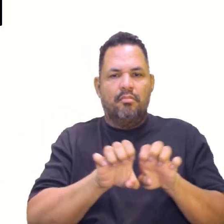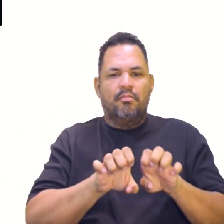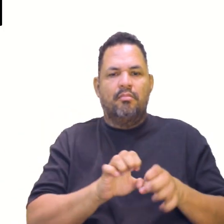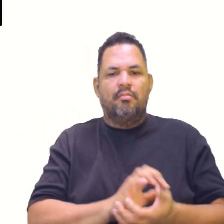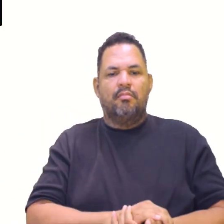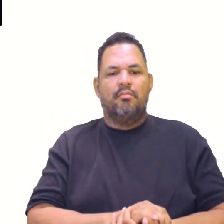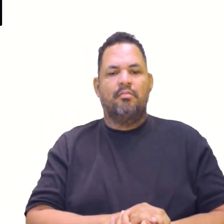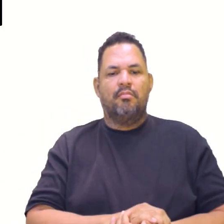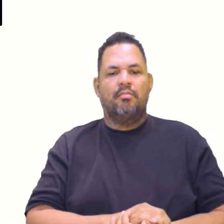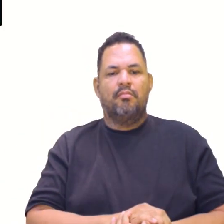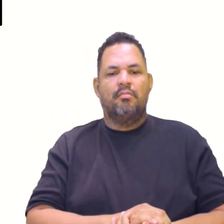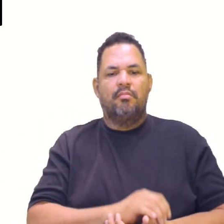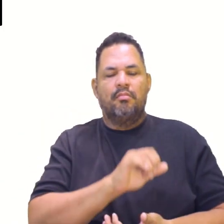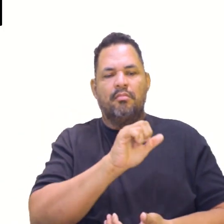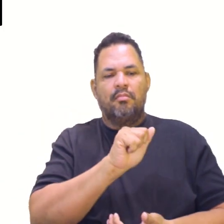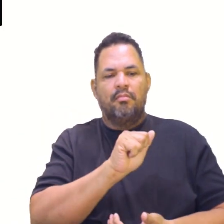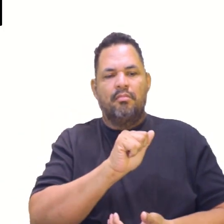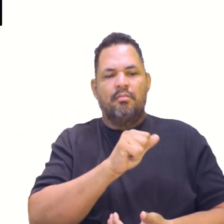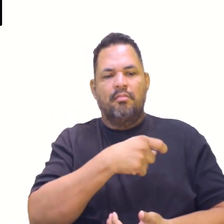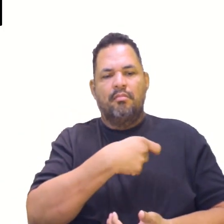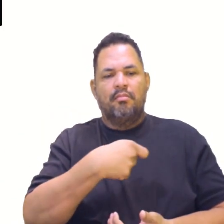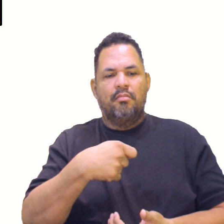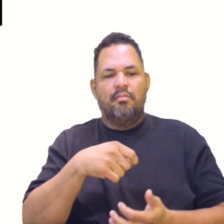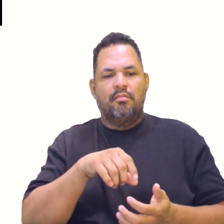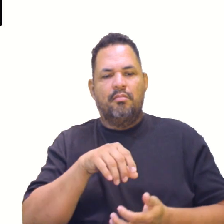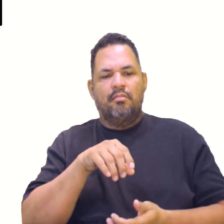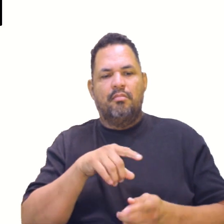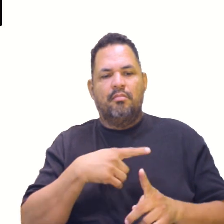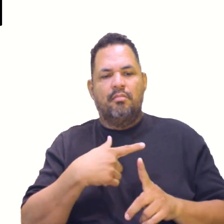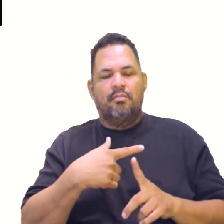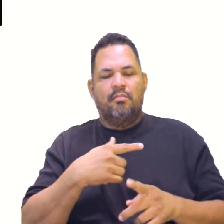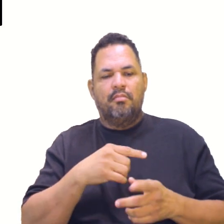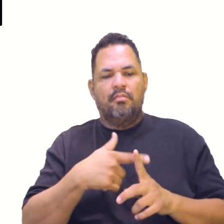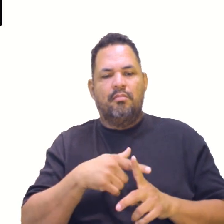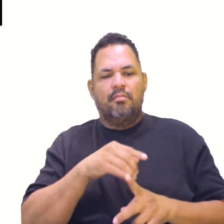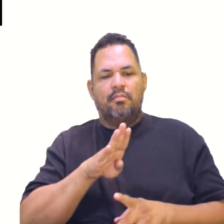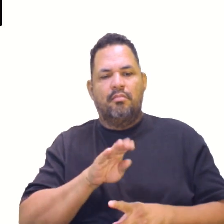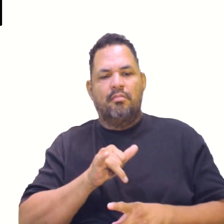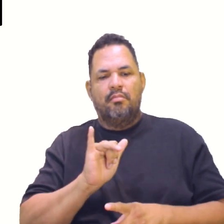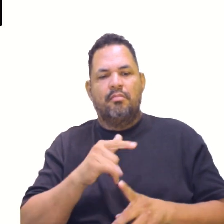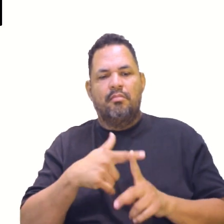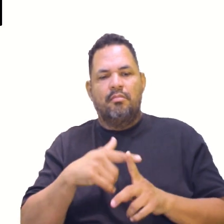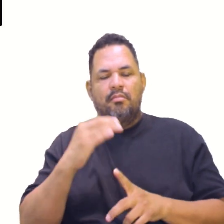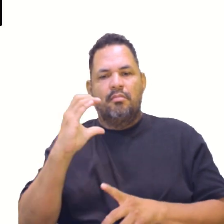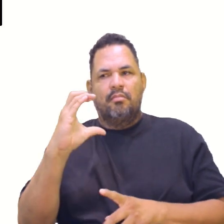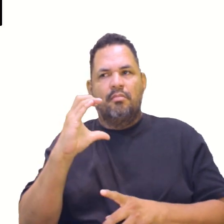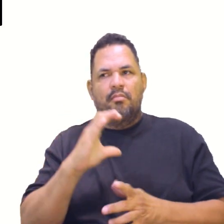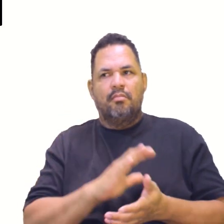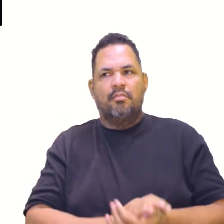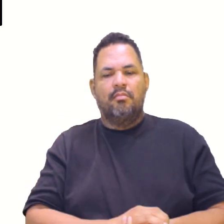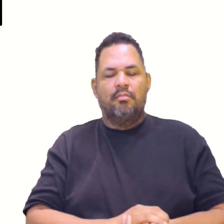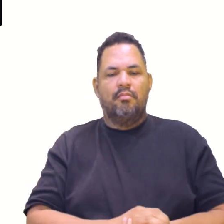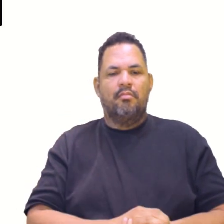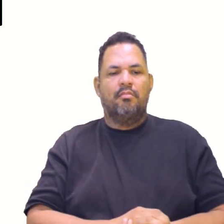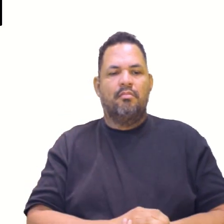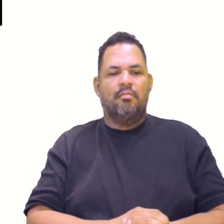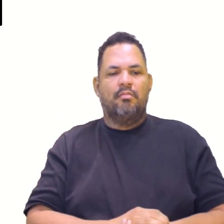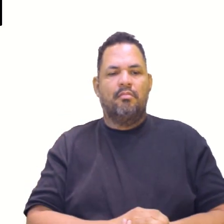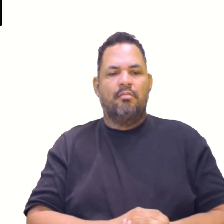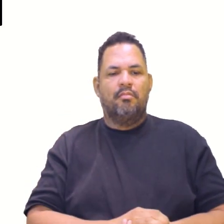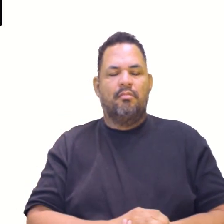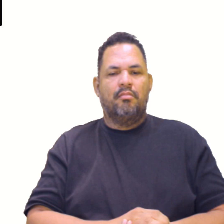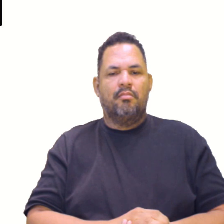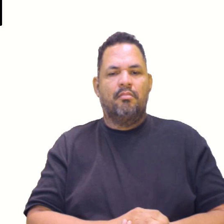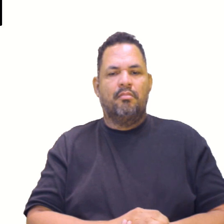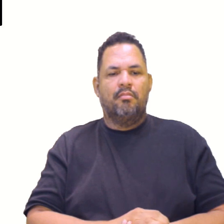bonitinha ela antes aqui, ó. AX mais BY mais C. Então, A é quem acompanha o X, B é quem acompanha o Y e C é